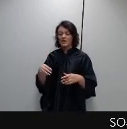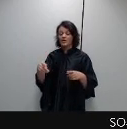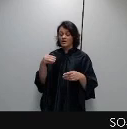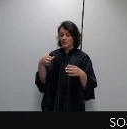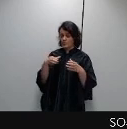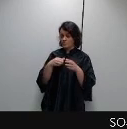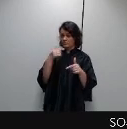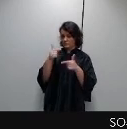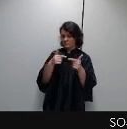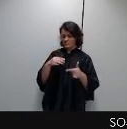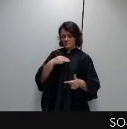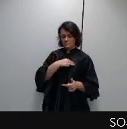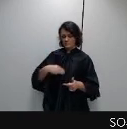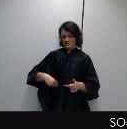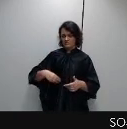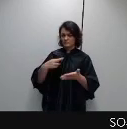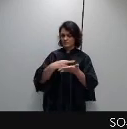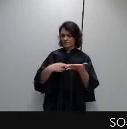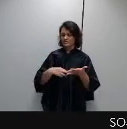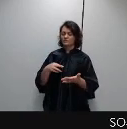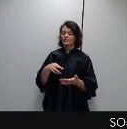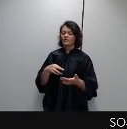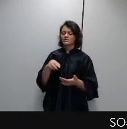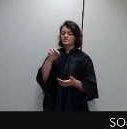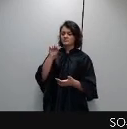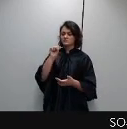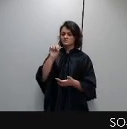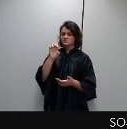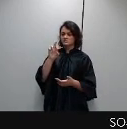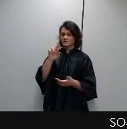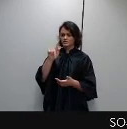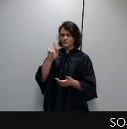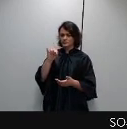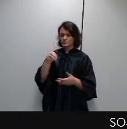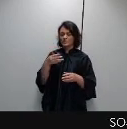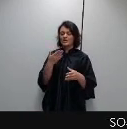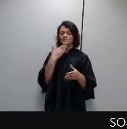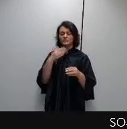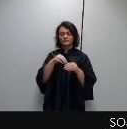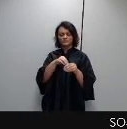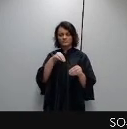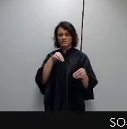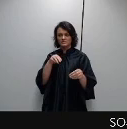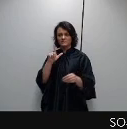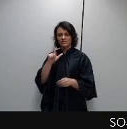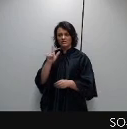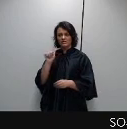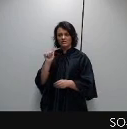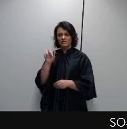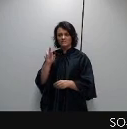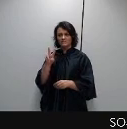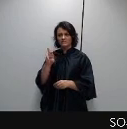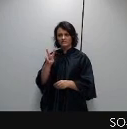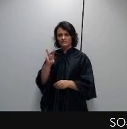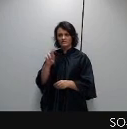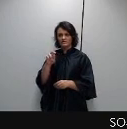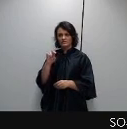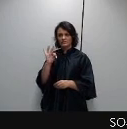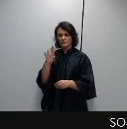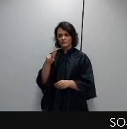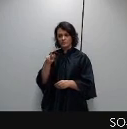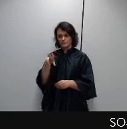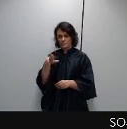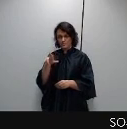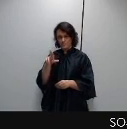relator e Sérgio kukina dispensada a lavratura do acordo os altos então retorna ao Ministro Napoleão como